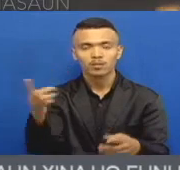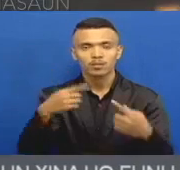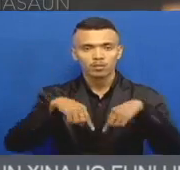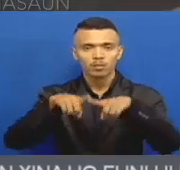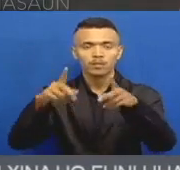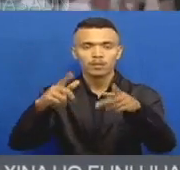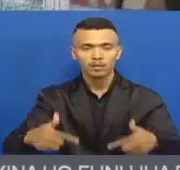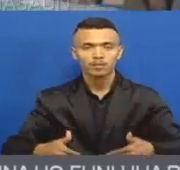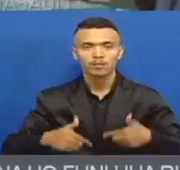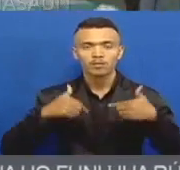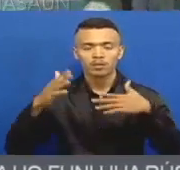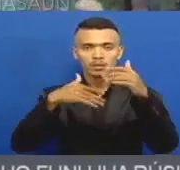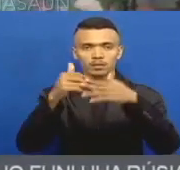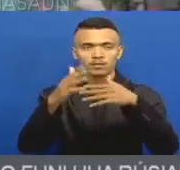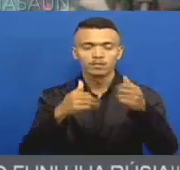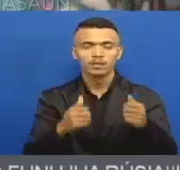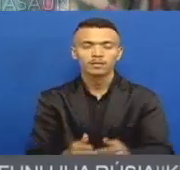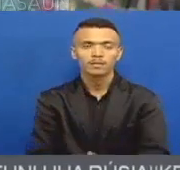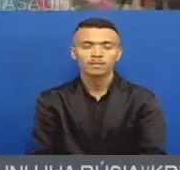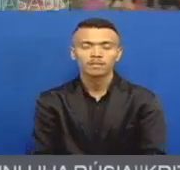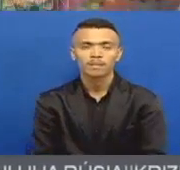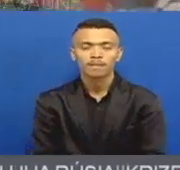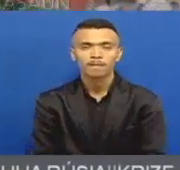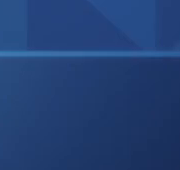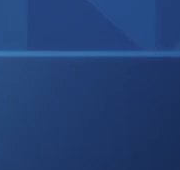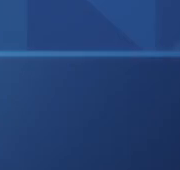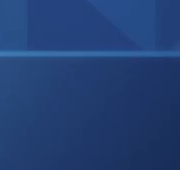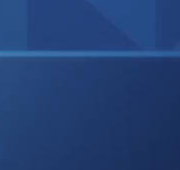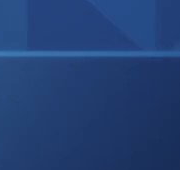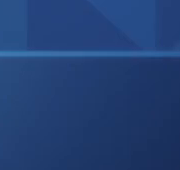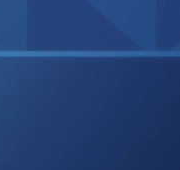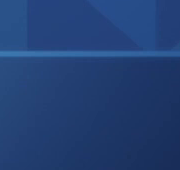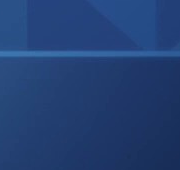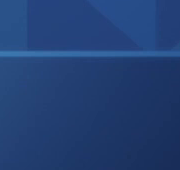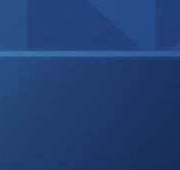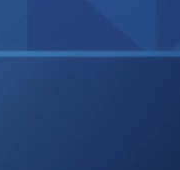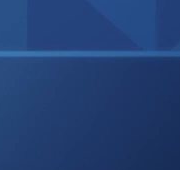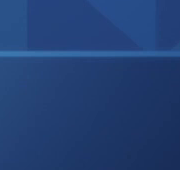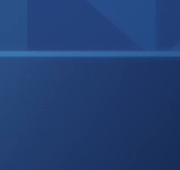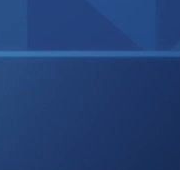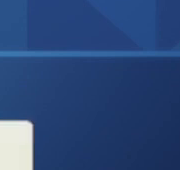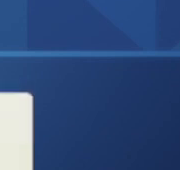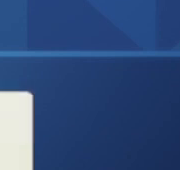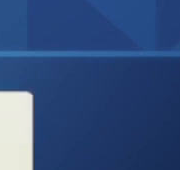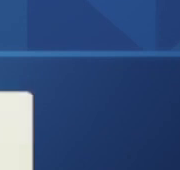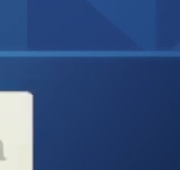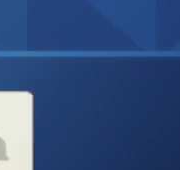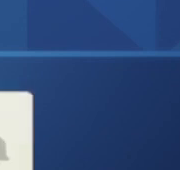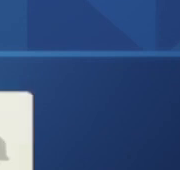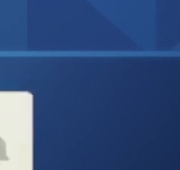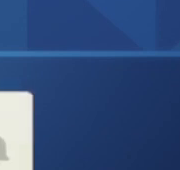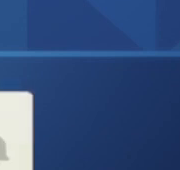para vida civil. Juvenal da Silva, RTTL. Hai, telespectadores, ato reta